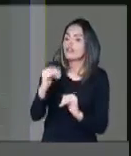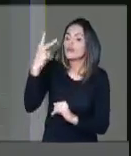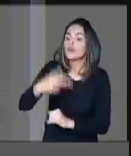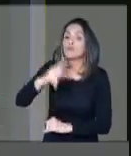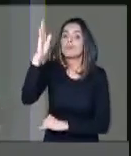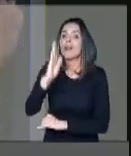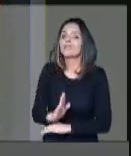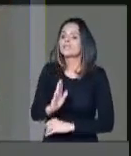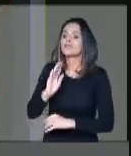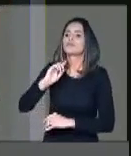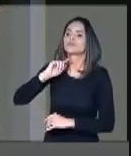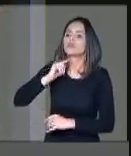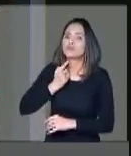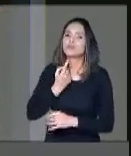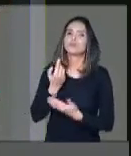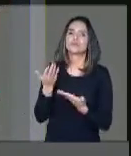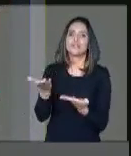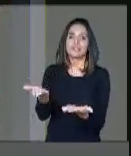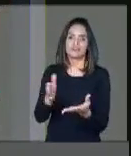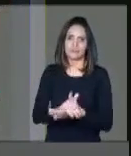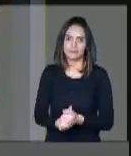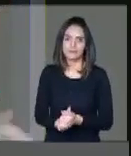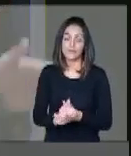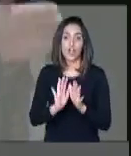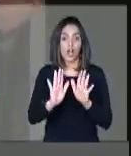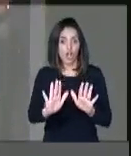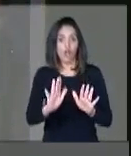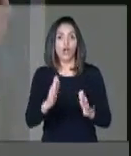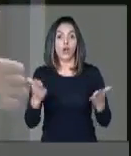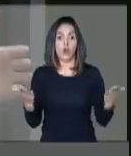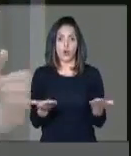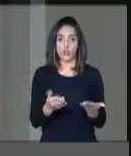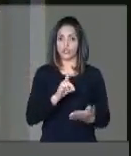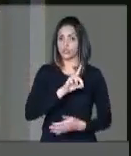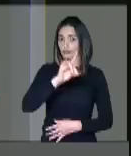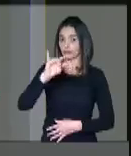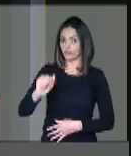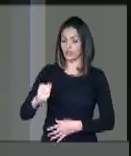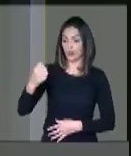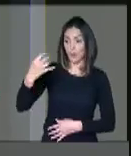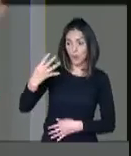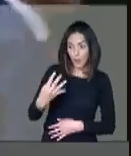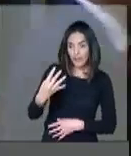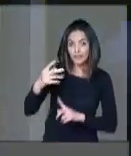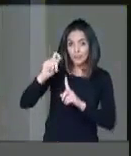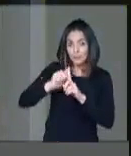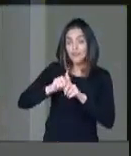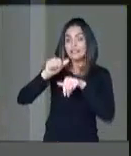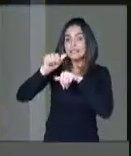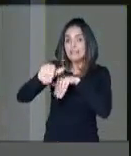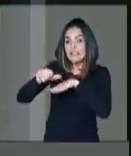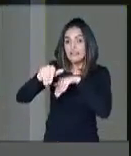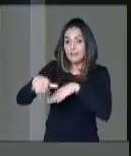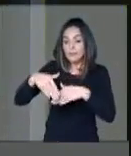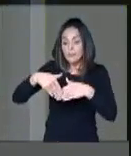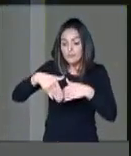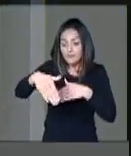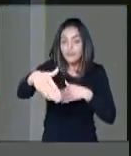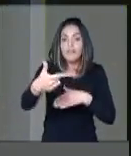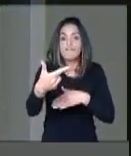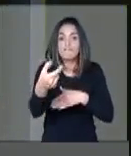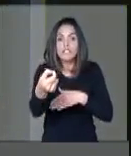afetada. Veja, Vossa Excelência, hoje é dia 4 de setembro. Daqui a 20